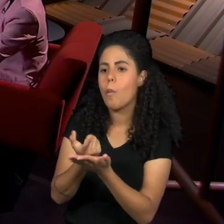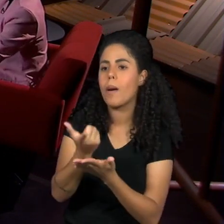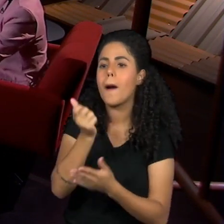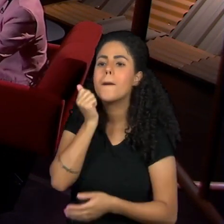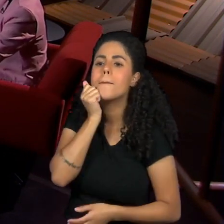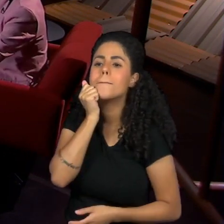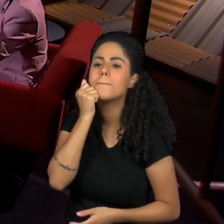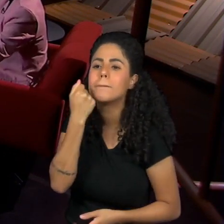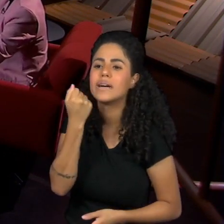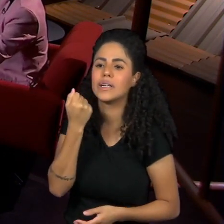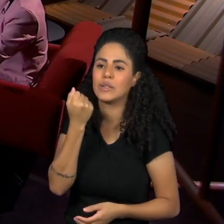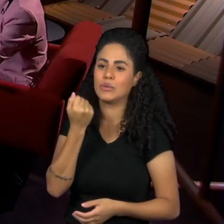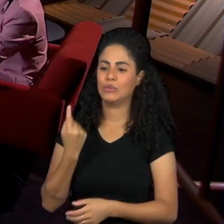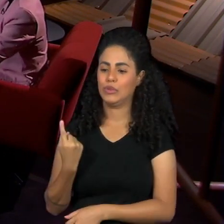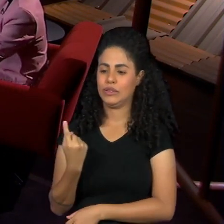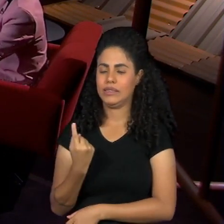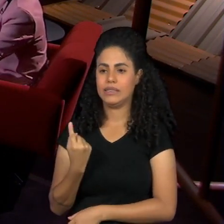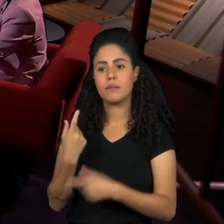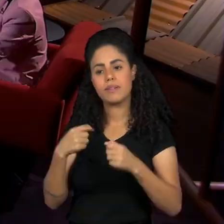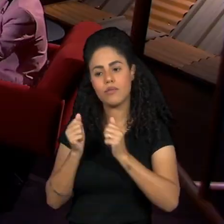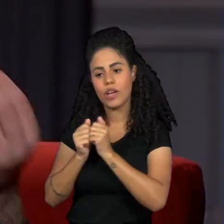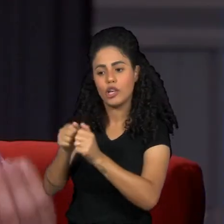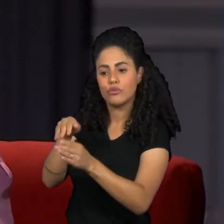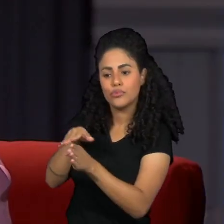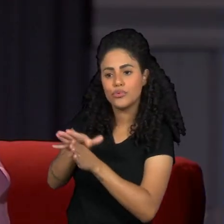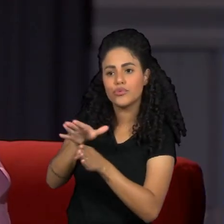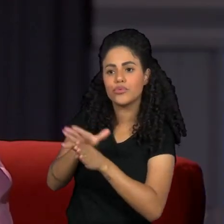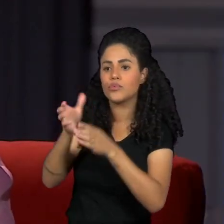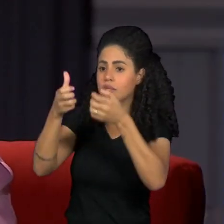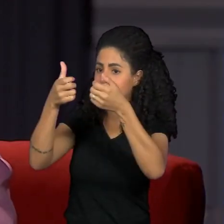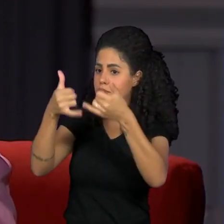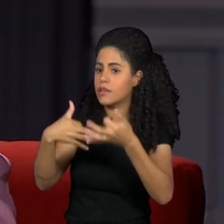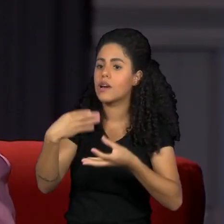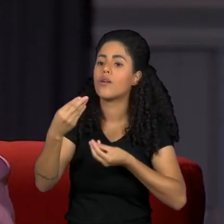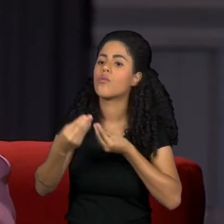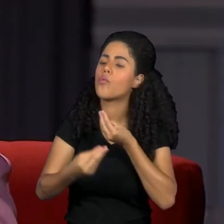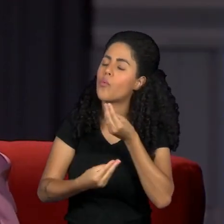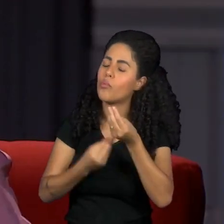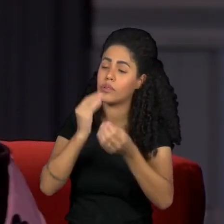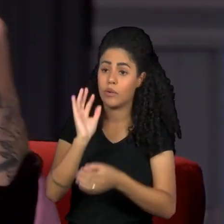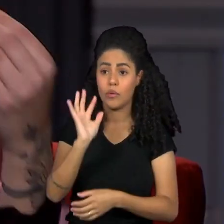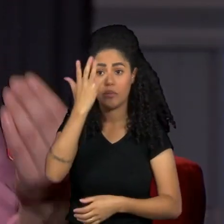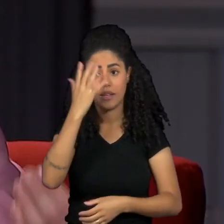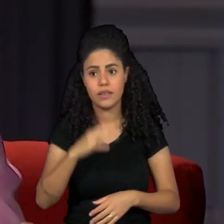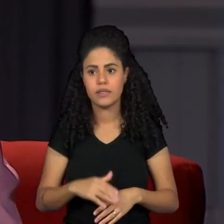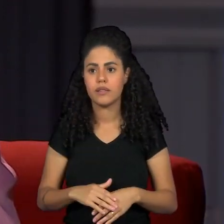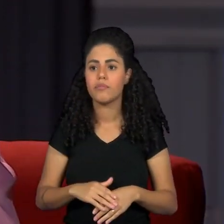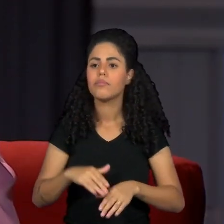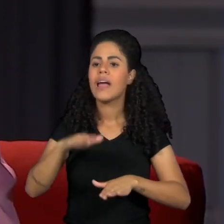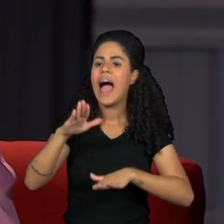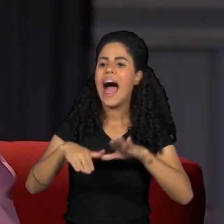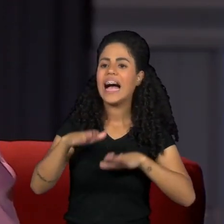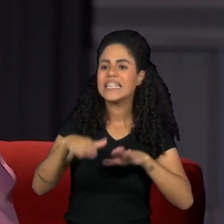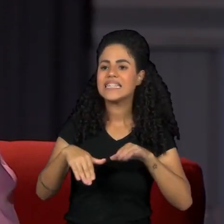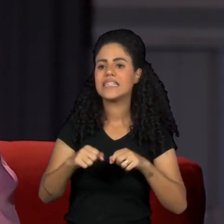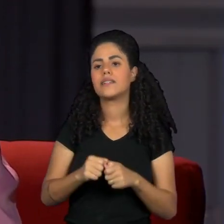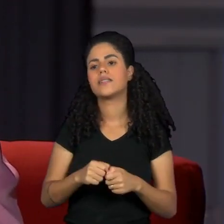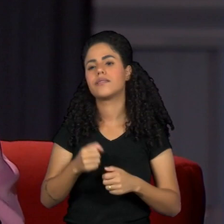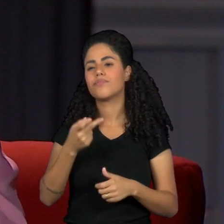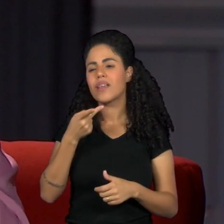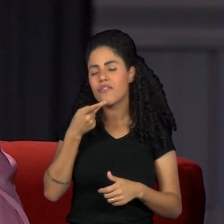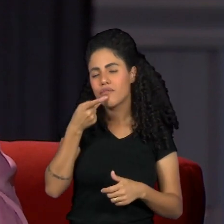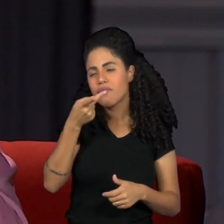numa padaria, ela precisa de que alguém oriente, que alguém explique como é. Às vezes, pode ter um atraso de fala na